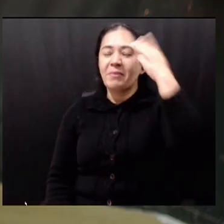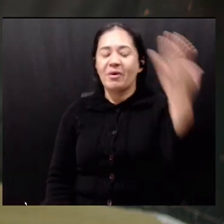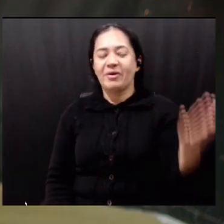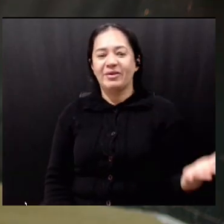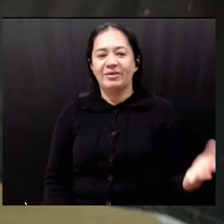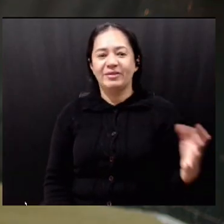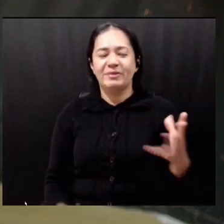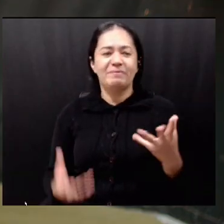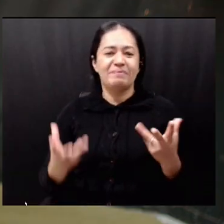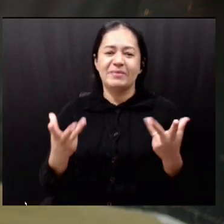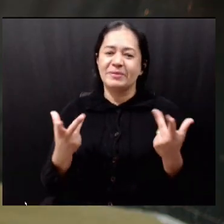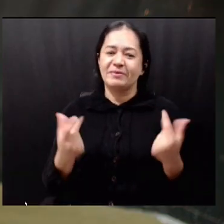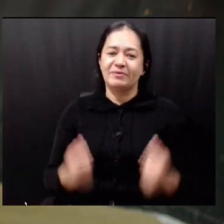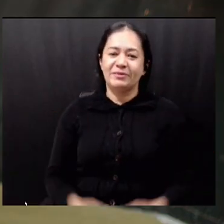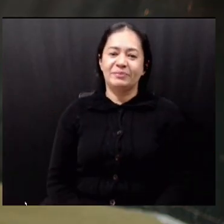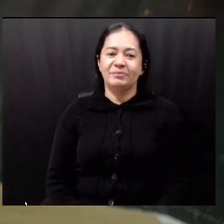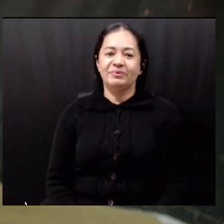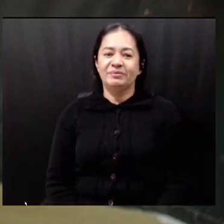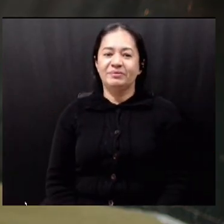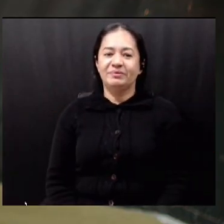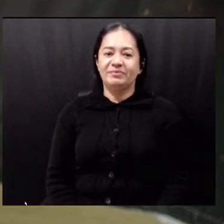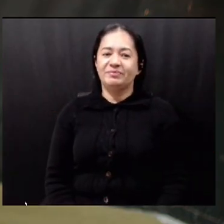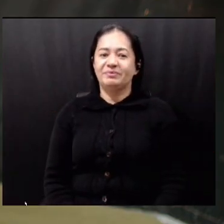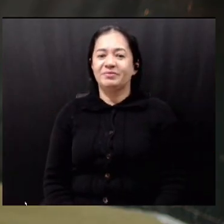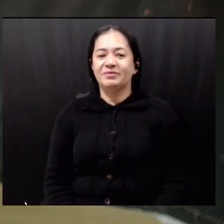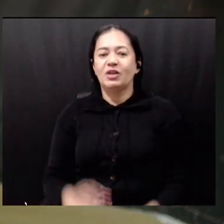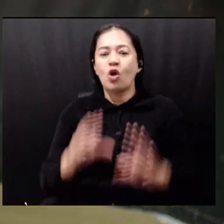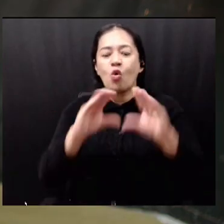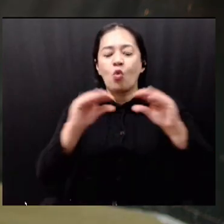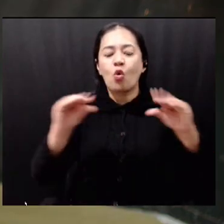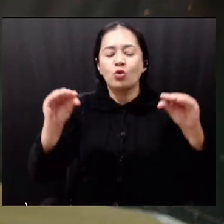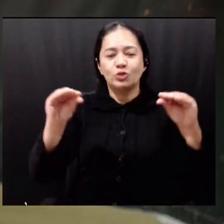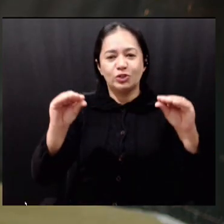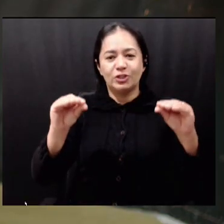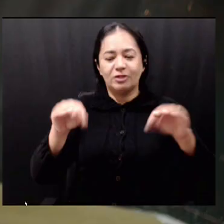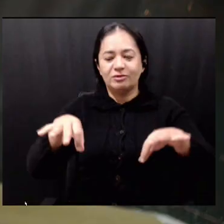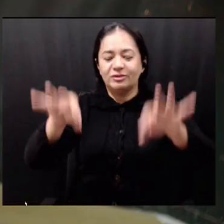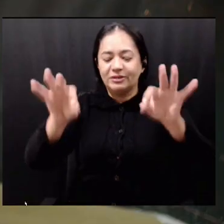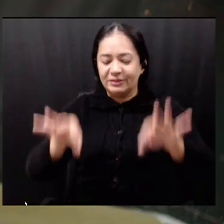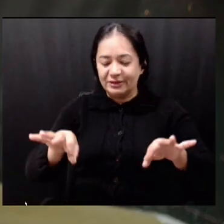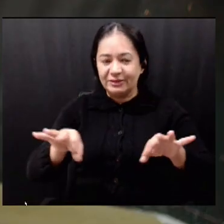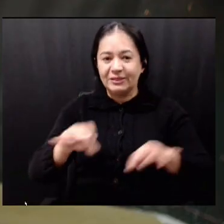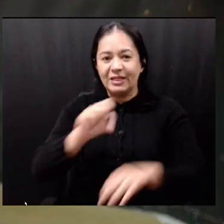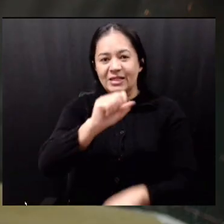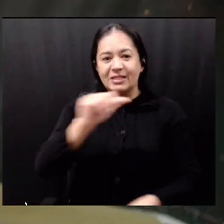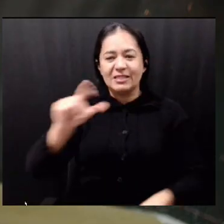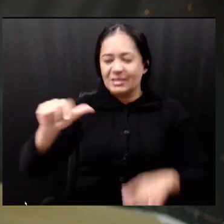maravilhoso, né? Coloca o colchão na sala, coloca uma tela, mas assiste um filme, um desenho